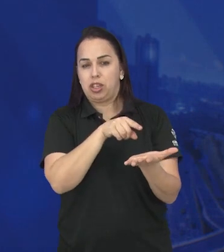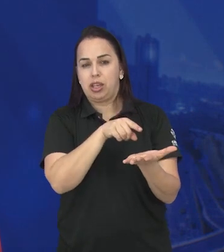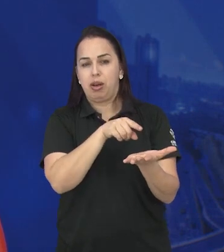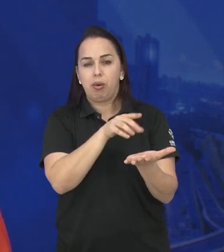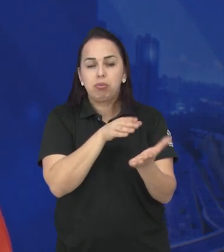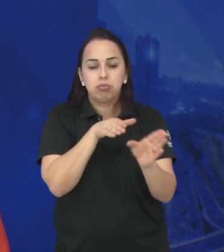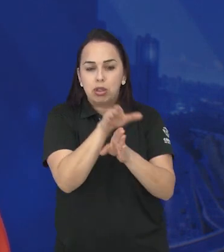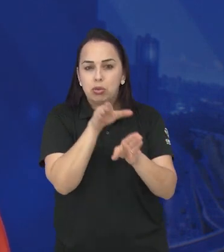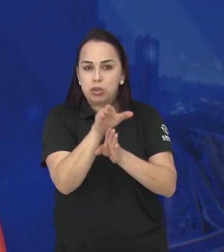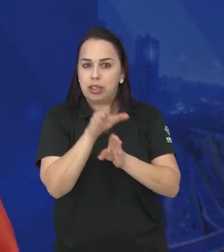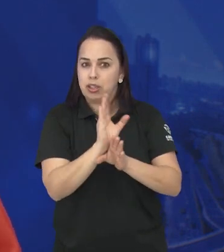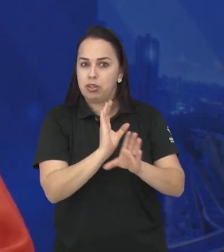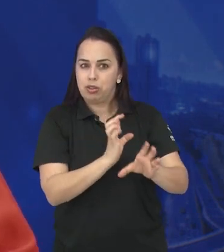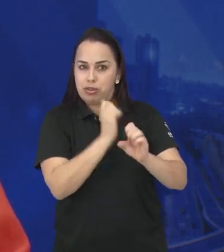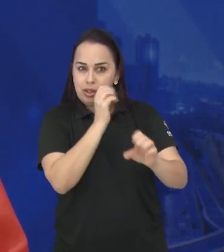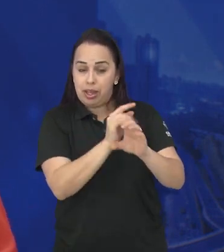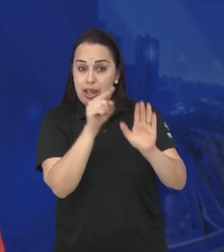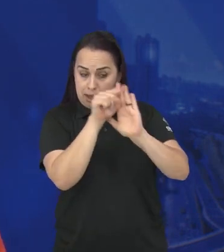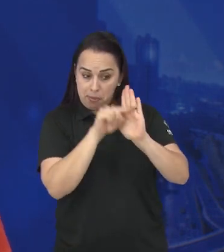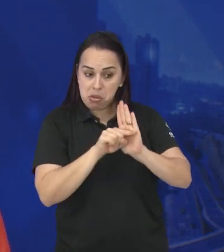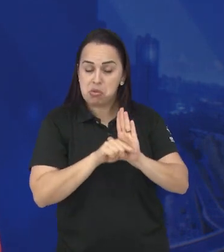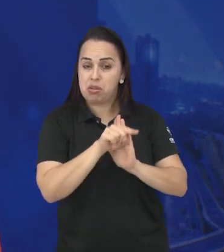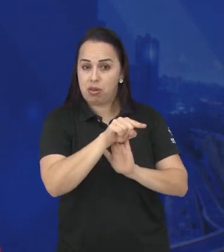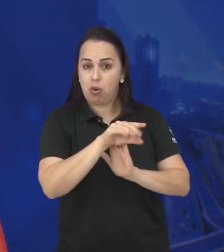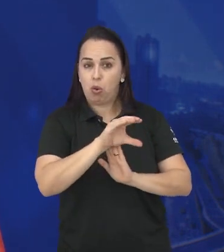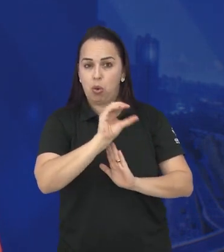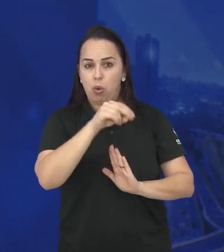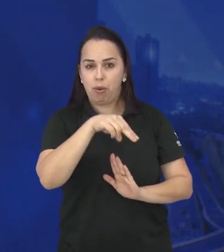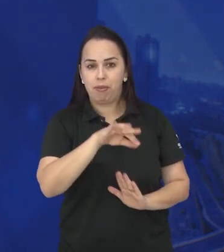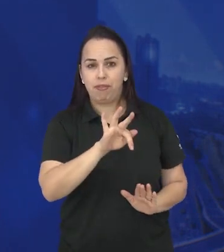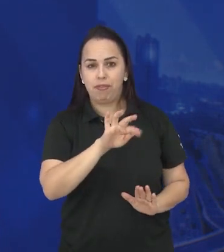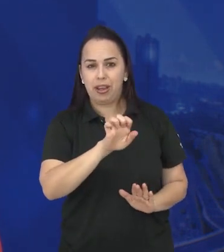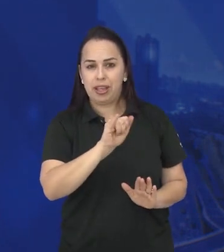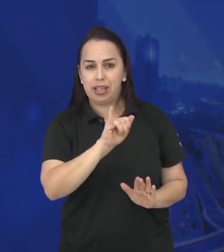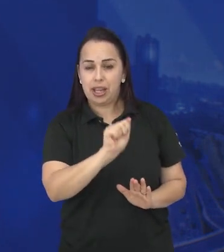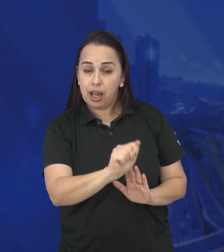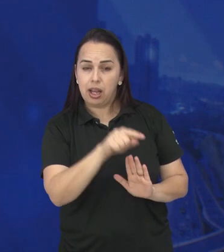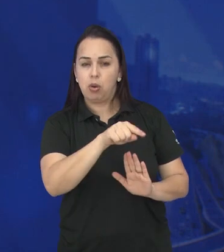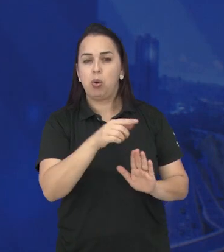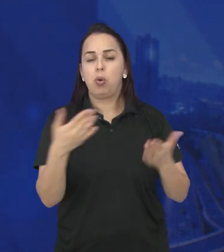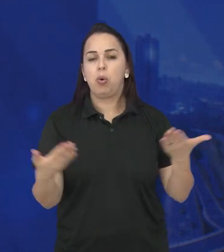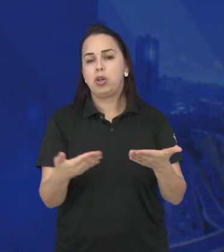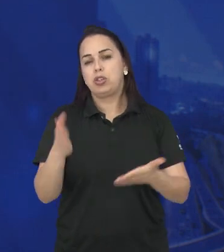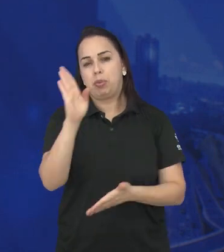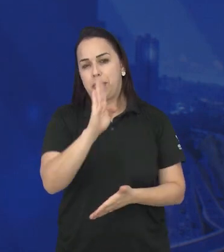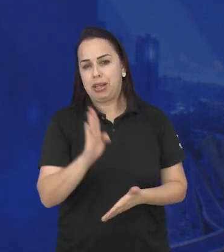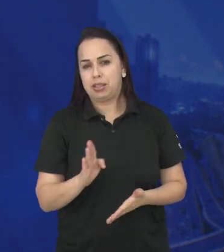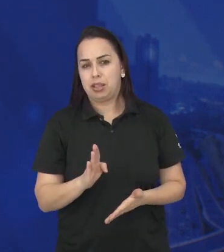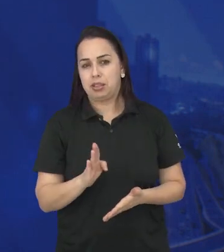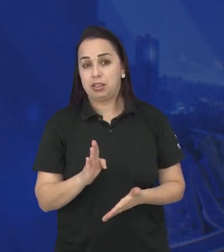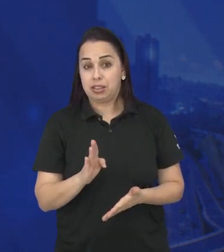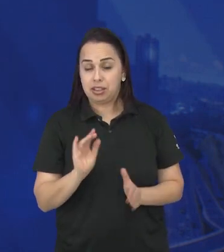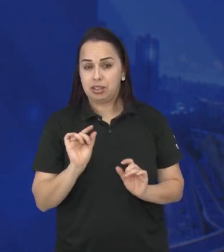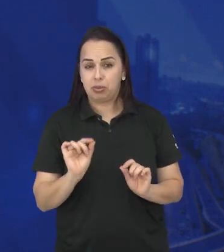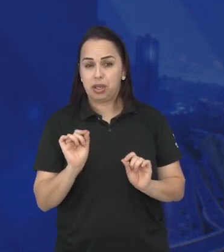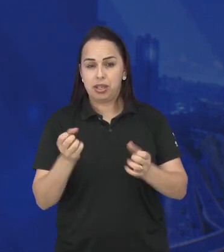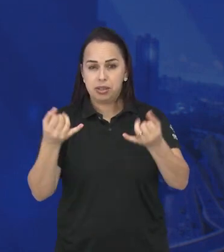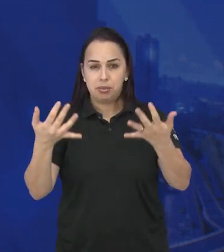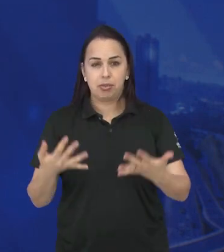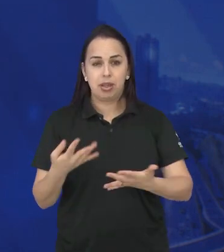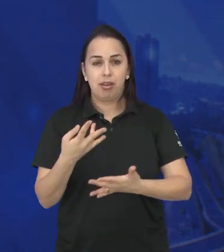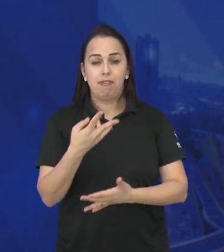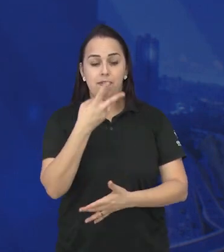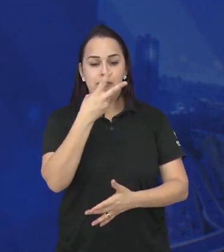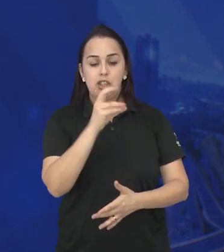ele foi feita uma pesquisa e o próprio CONFEA ele fala, olha, hoje existe no Brasil cerca de